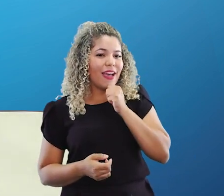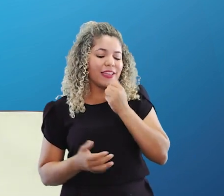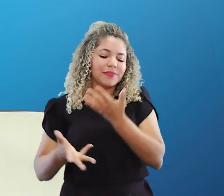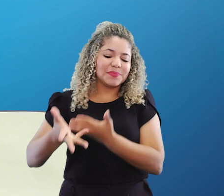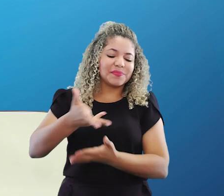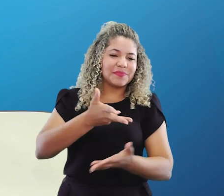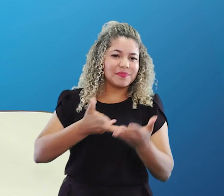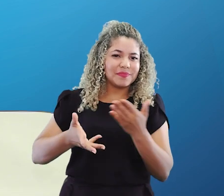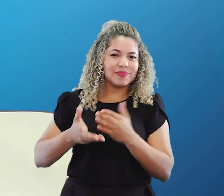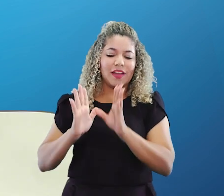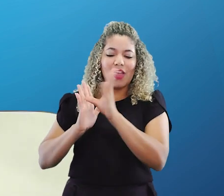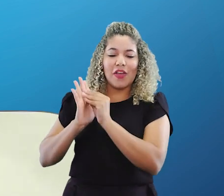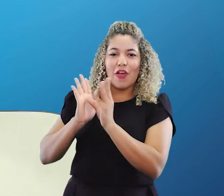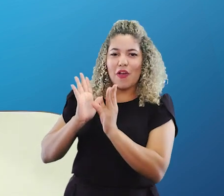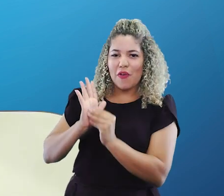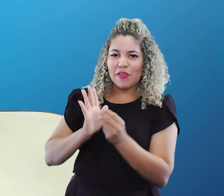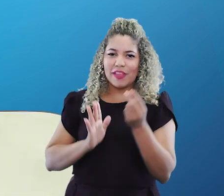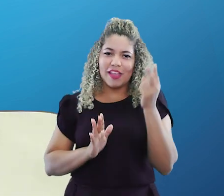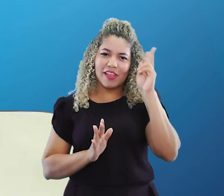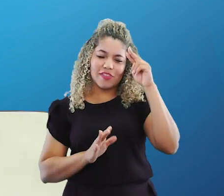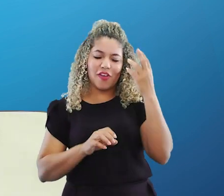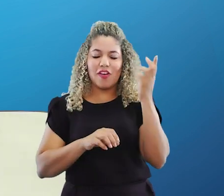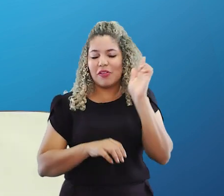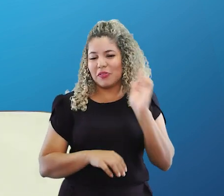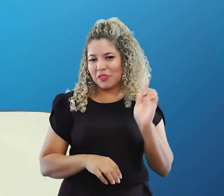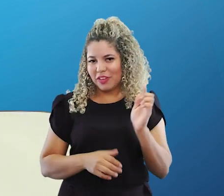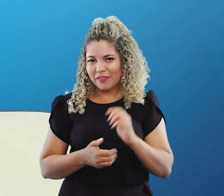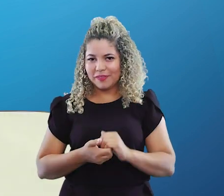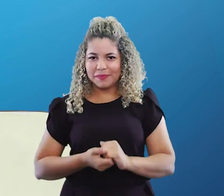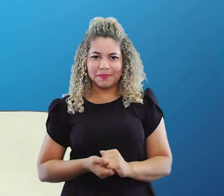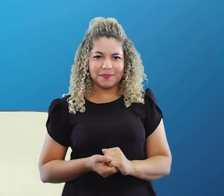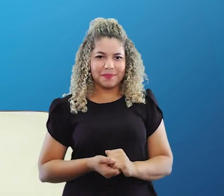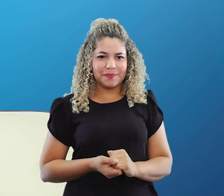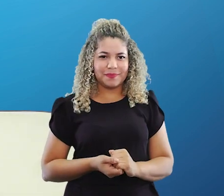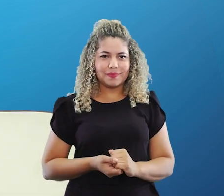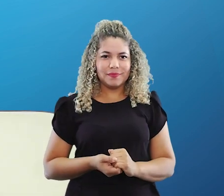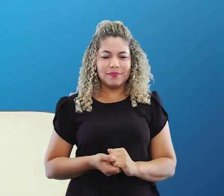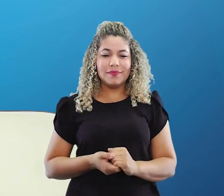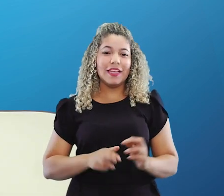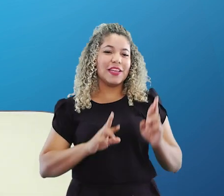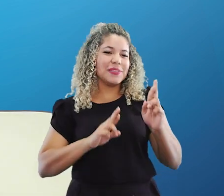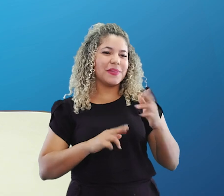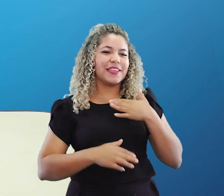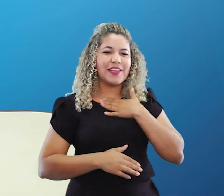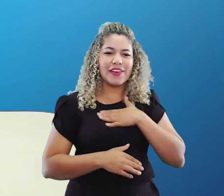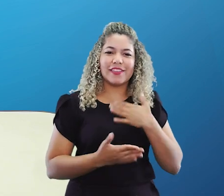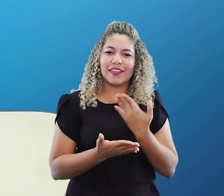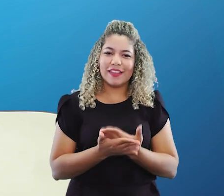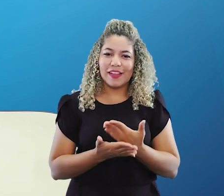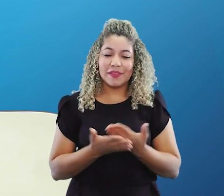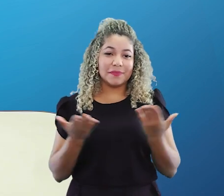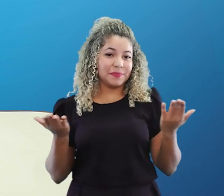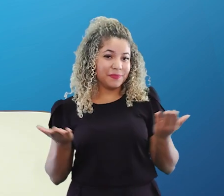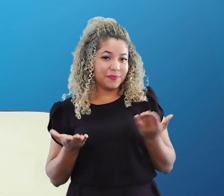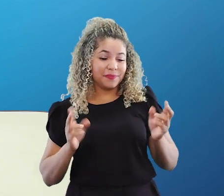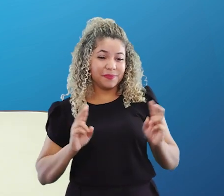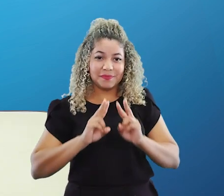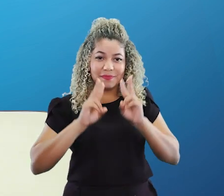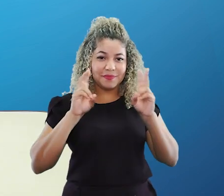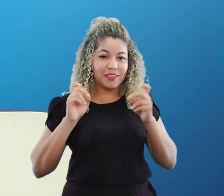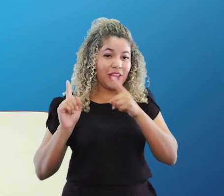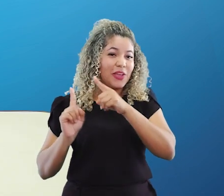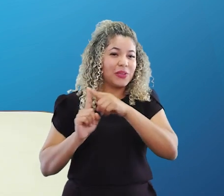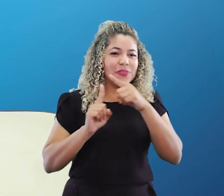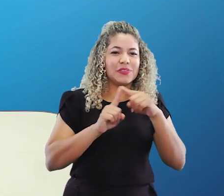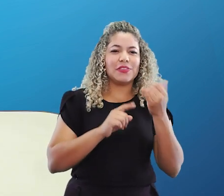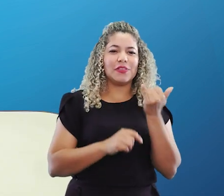fazer uma interação entre conteúdos como história ou geografia. E eu espero que você tenha gostado. Essa foi a nossa aula